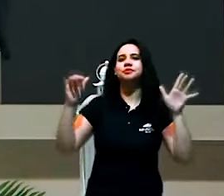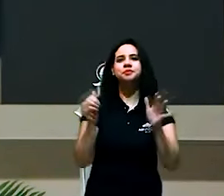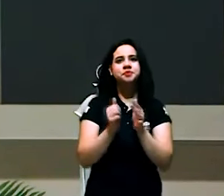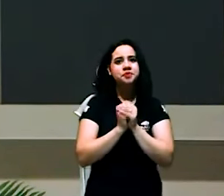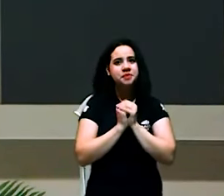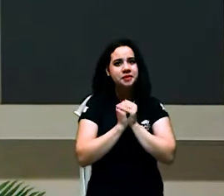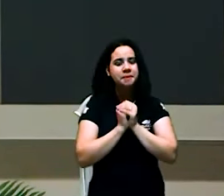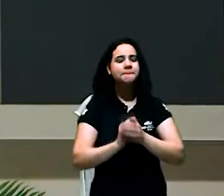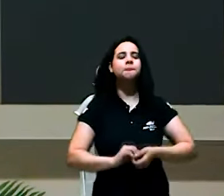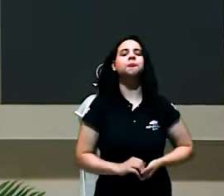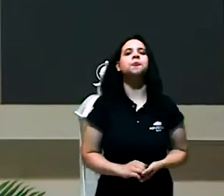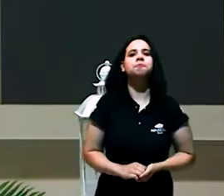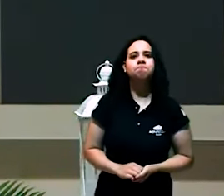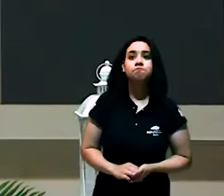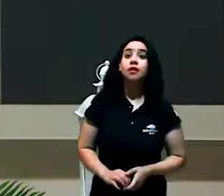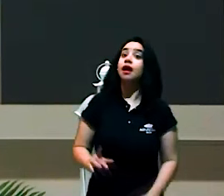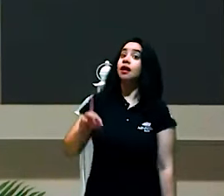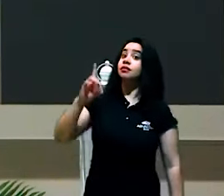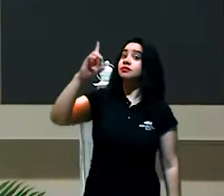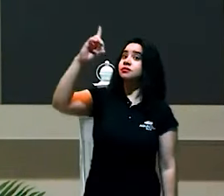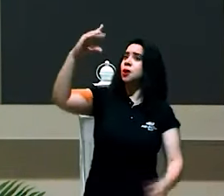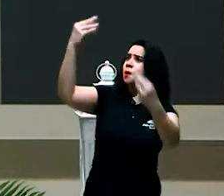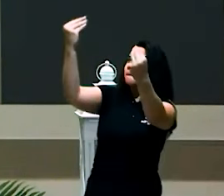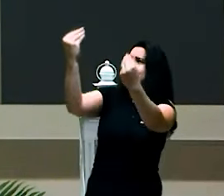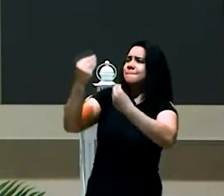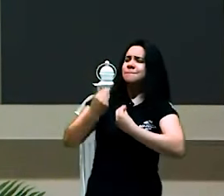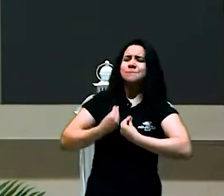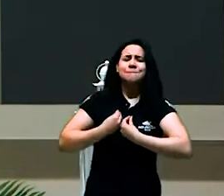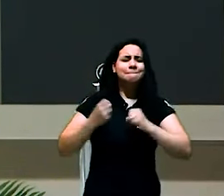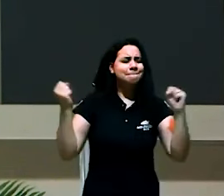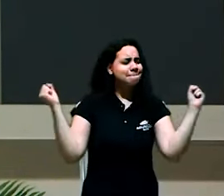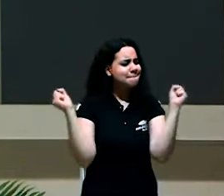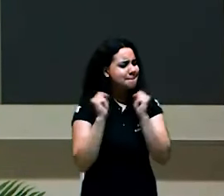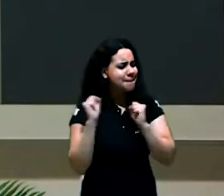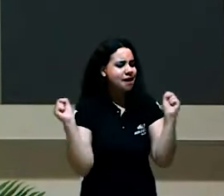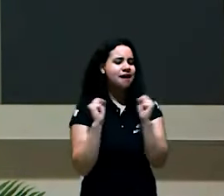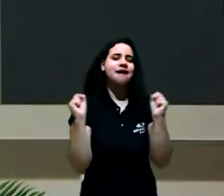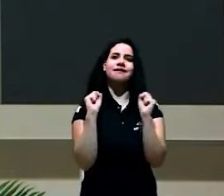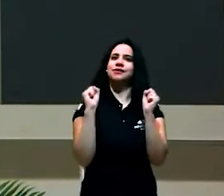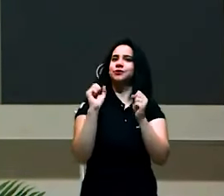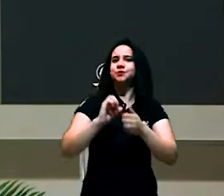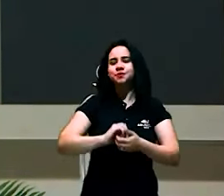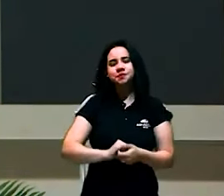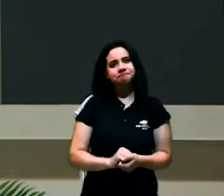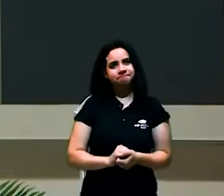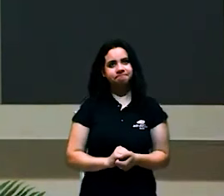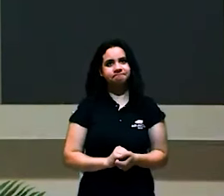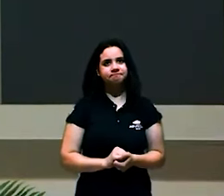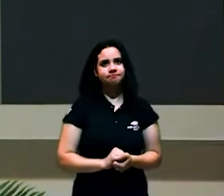Que Deus nos dê essa paixão, essa fome. E de onde surge tudo